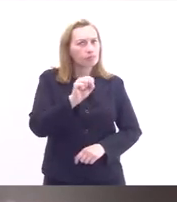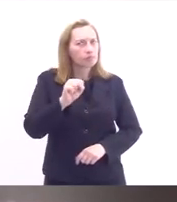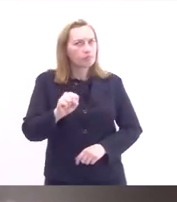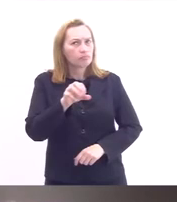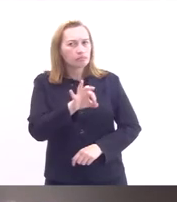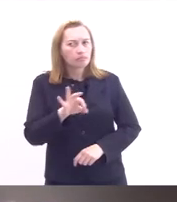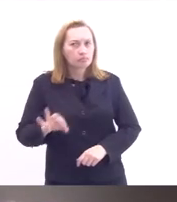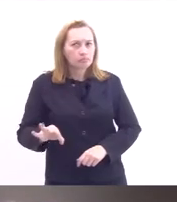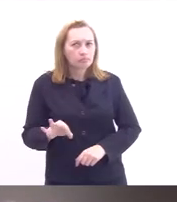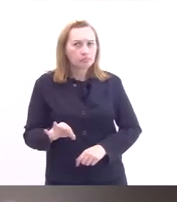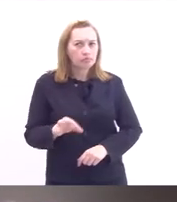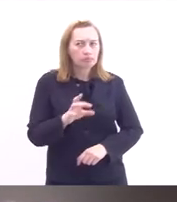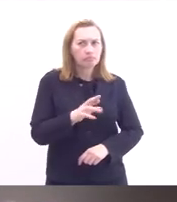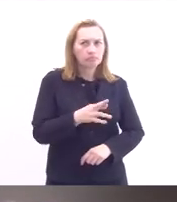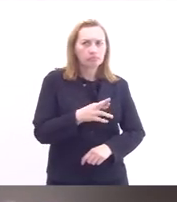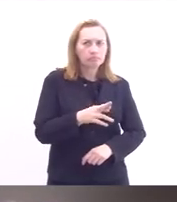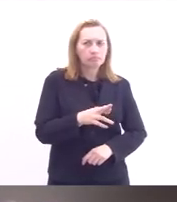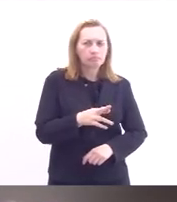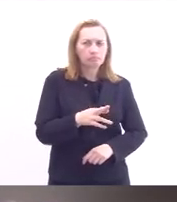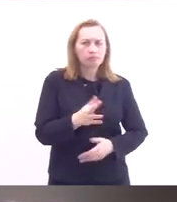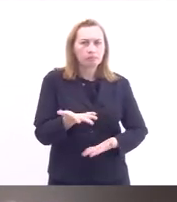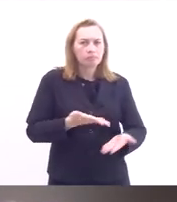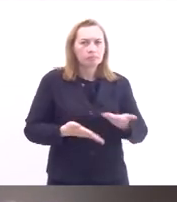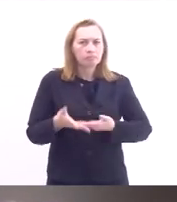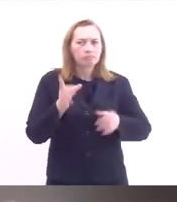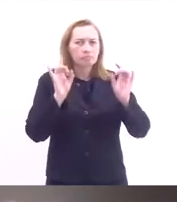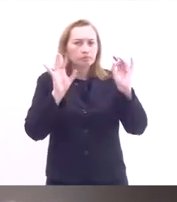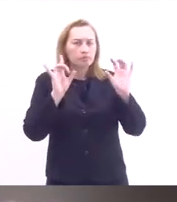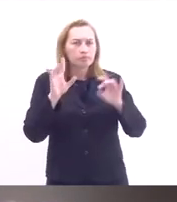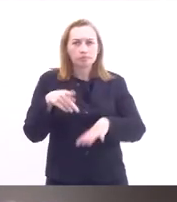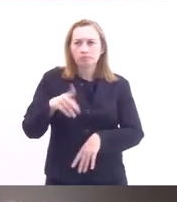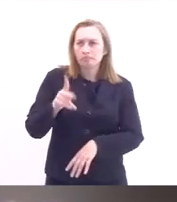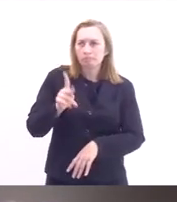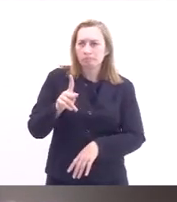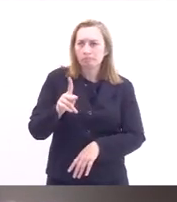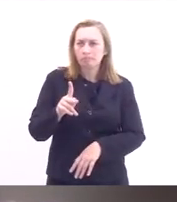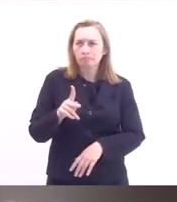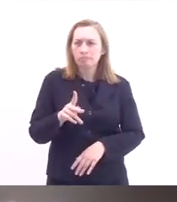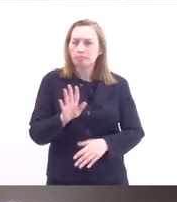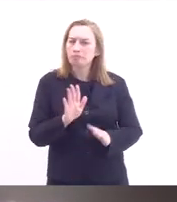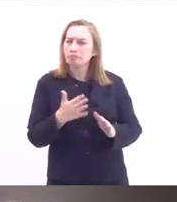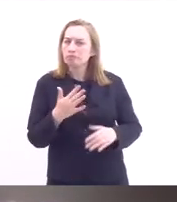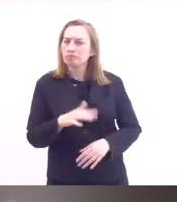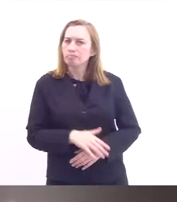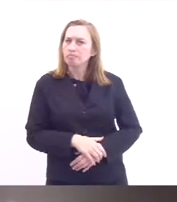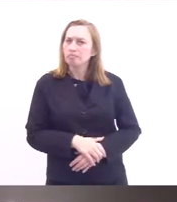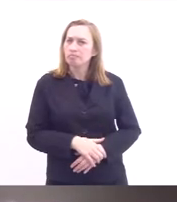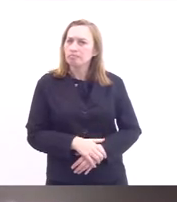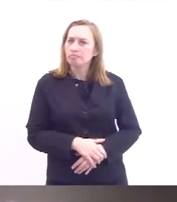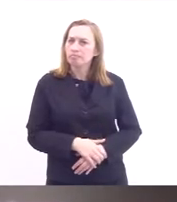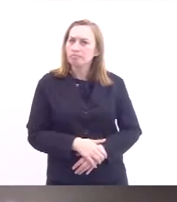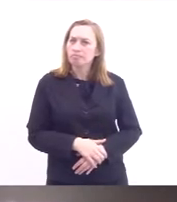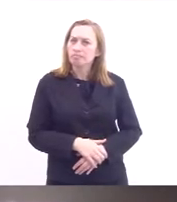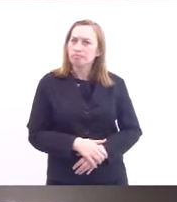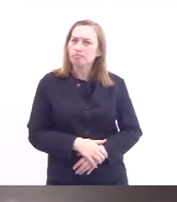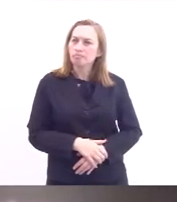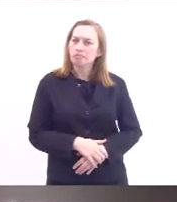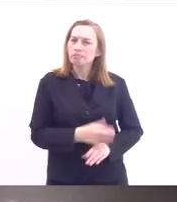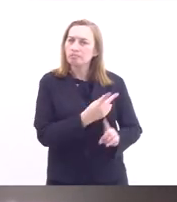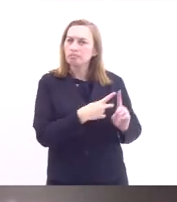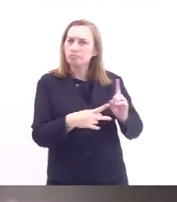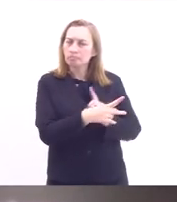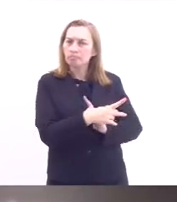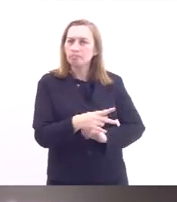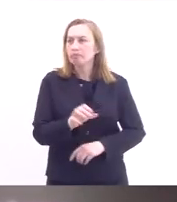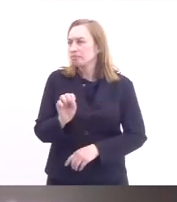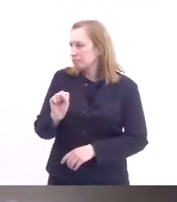das receitas do ROE de participação especial estão capitalizando o Rio Previdência.